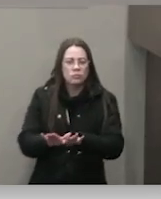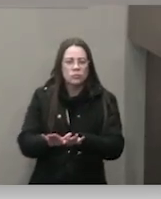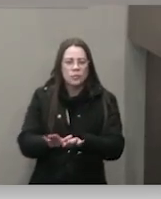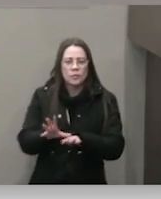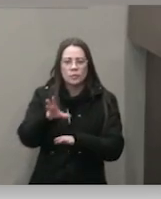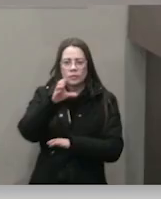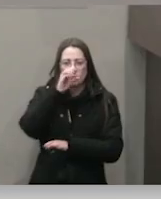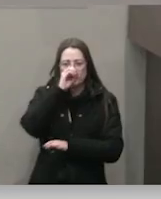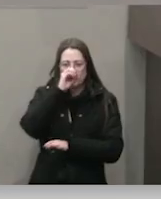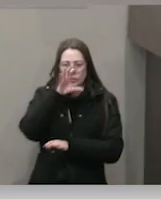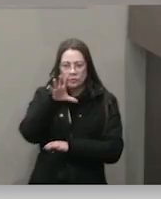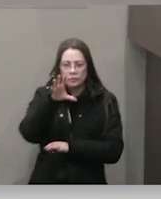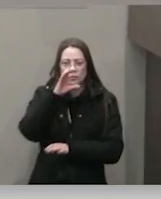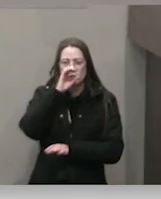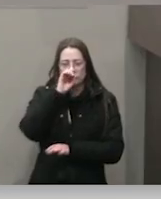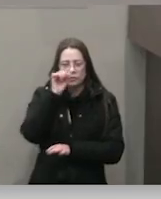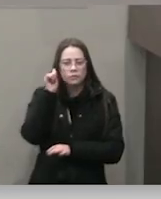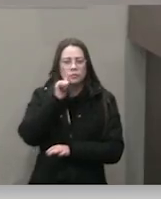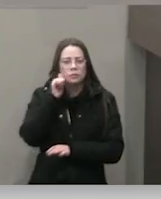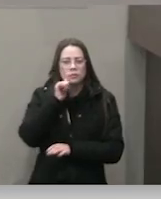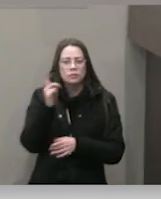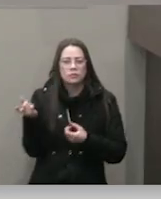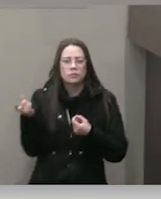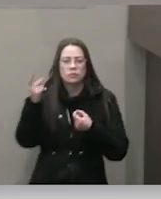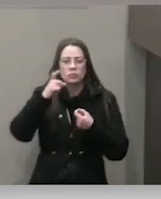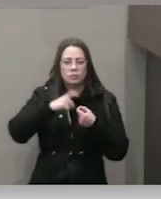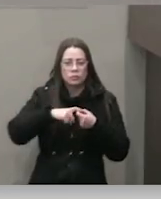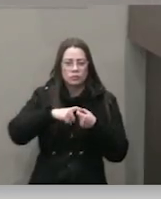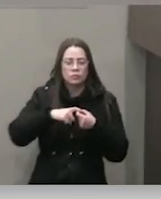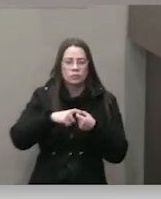desobstruindo as vias aéreas de uma menina que voltou a recuperar.